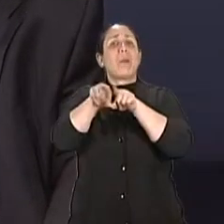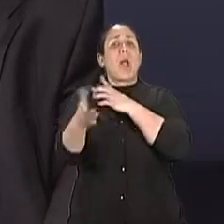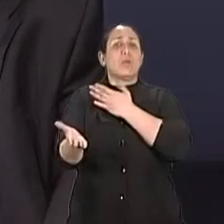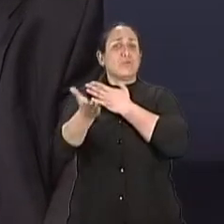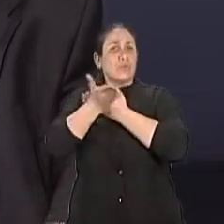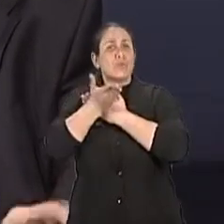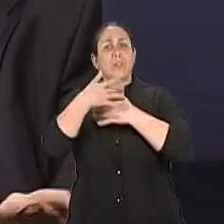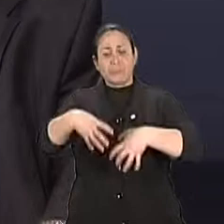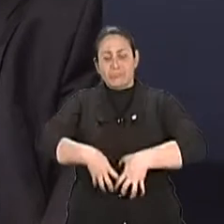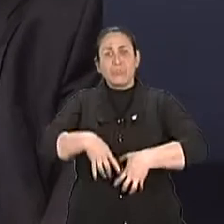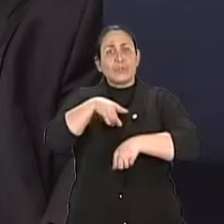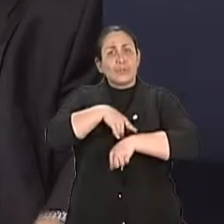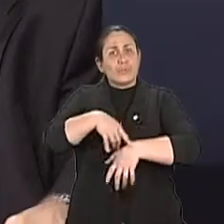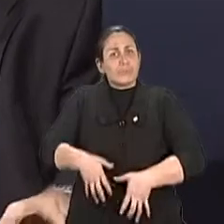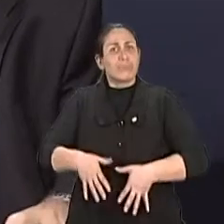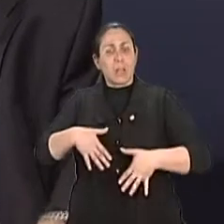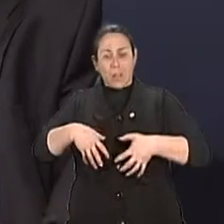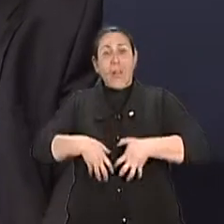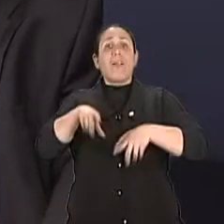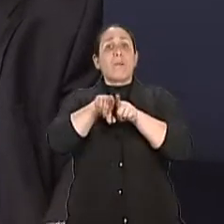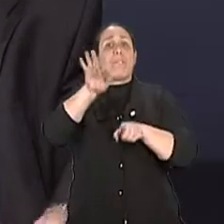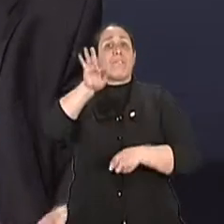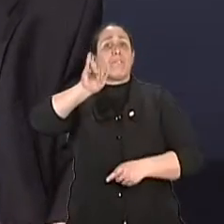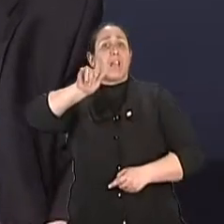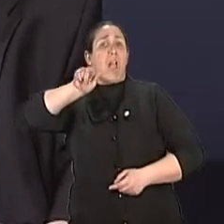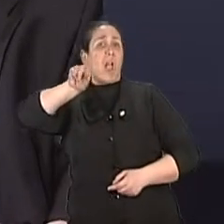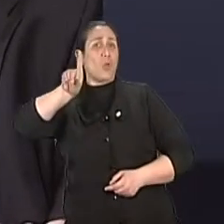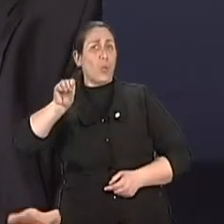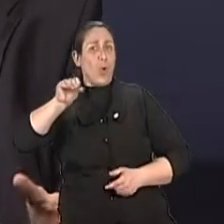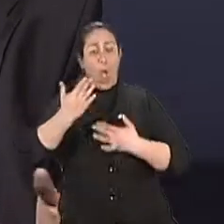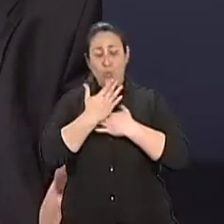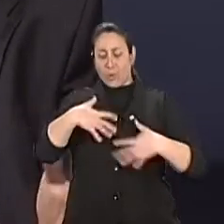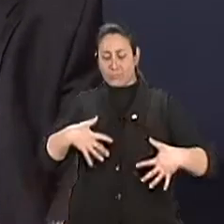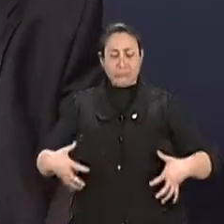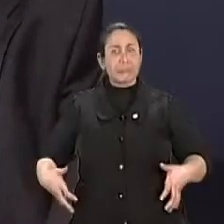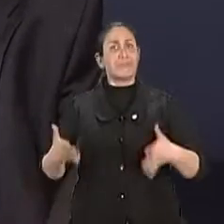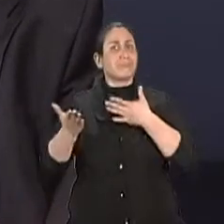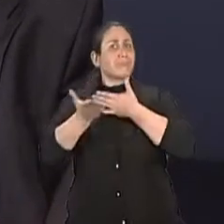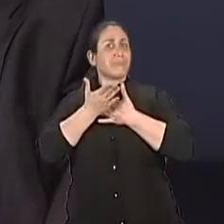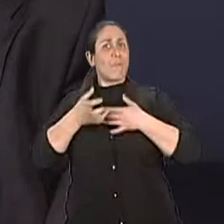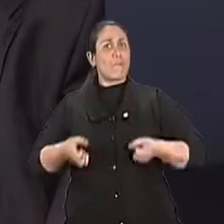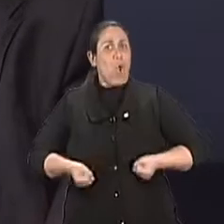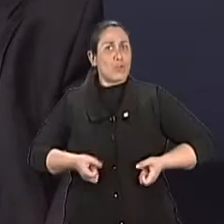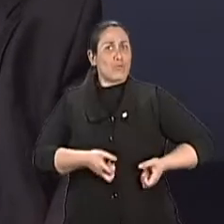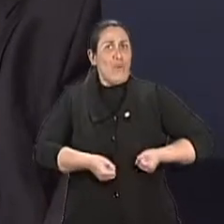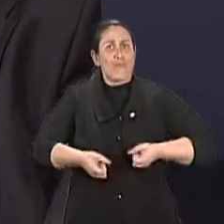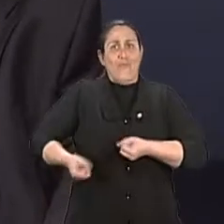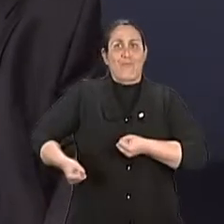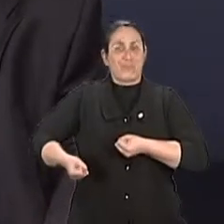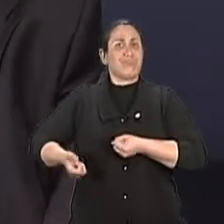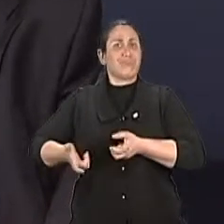para fazer o estoque ósseo e também fazer o balanço do cálcio, que é importante para